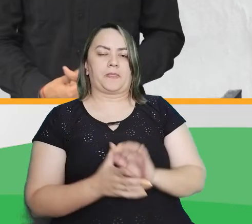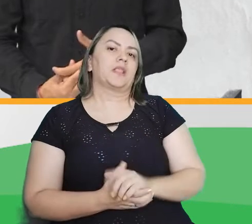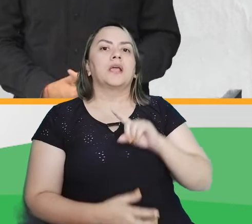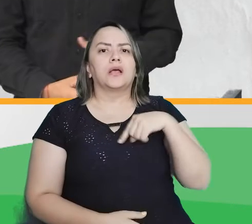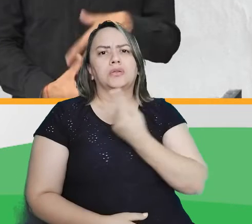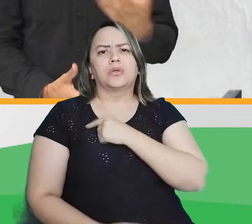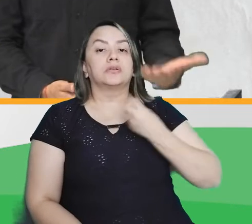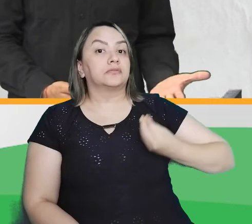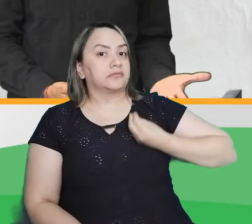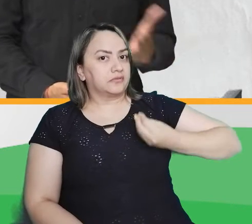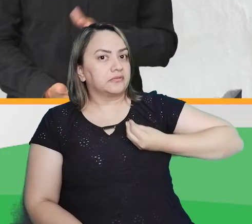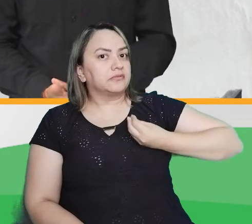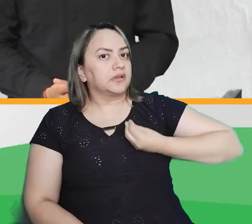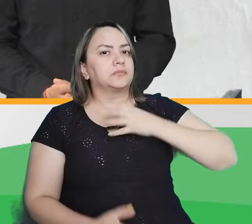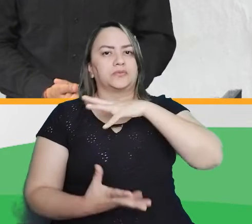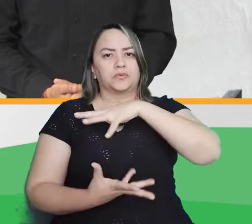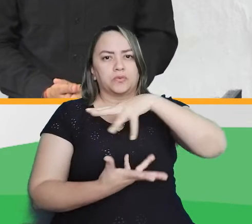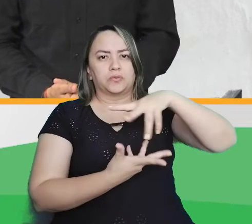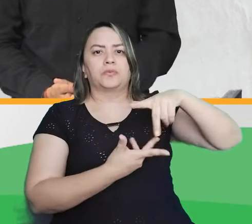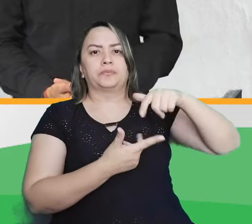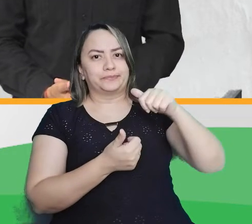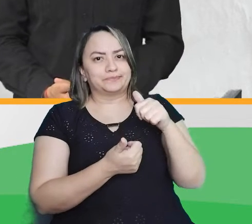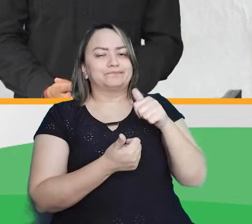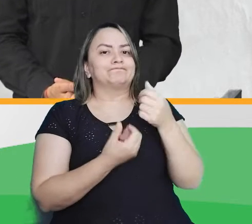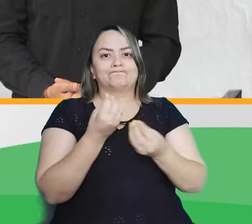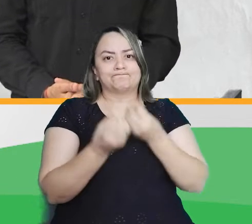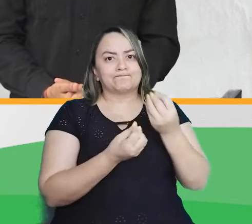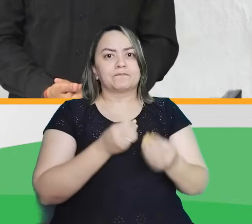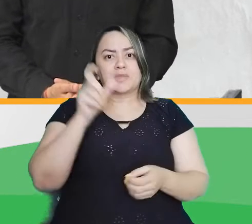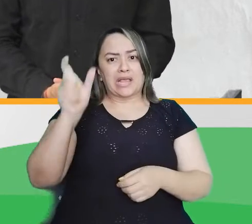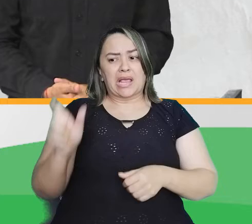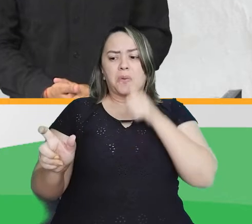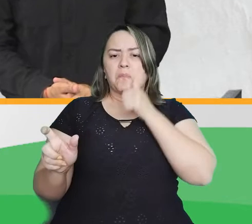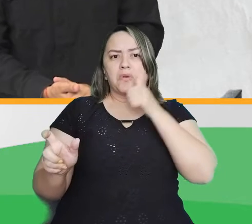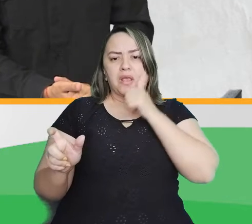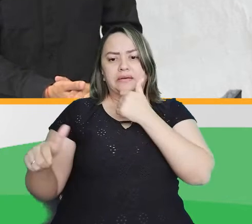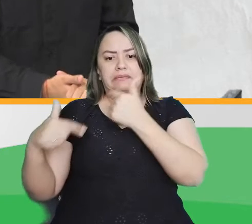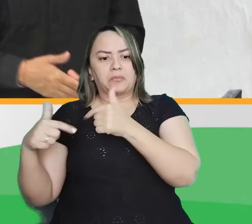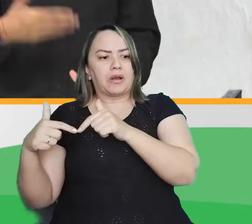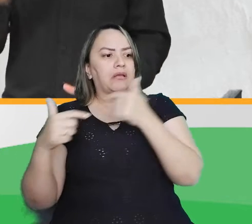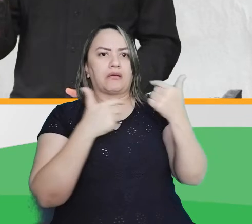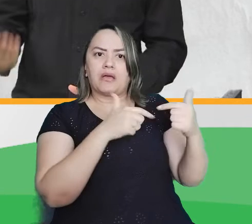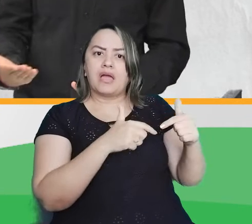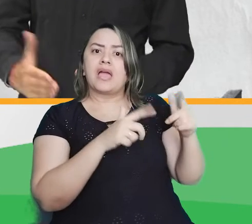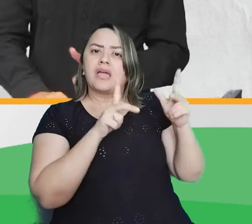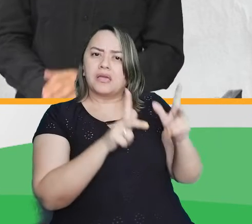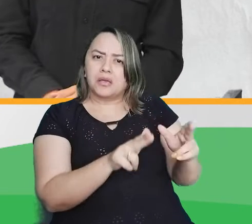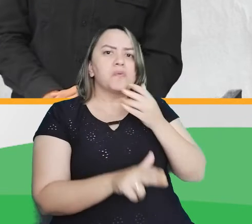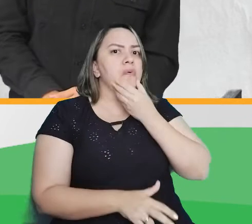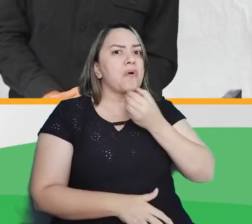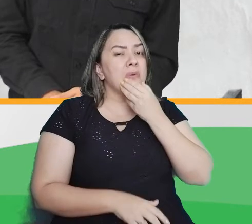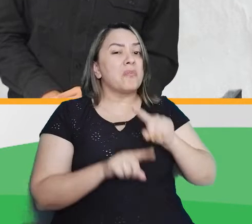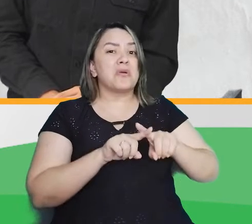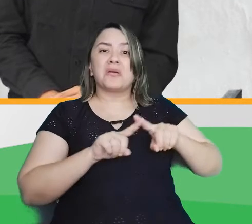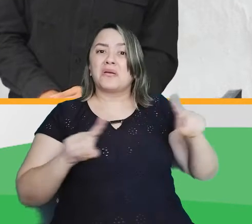que as mulheres ganham menos que os homens em funções parecidas. Ainda vivemos em um mundo em que as vítimas de violência doméstica são